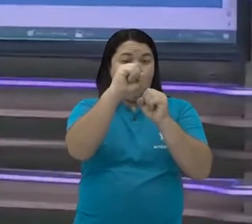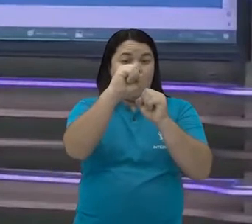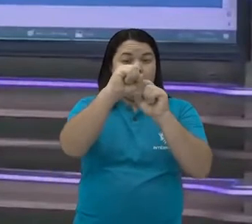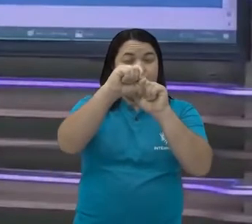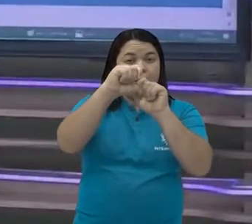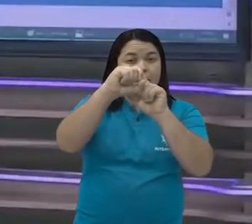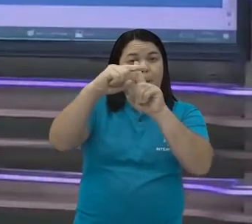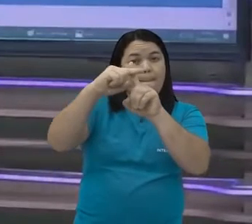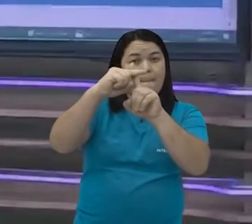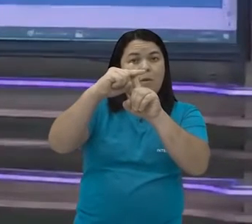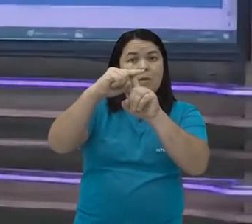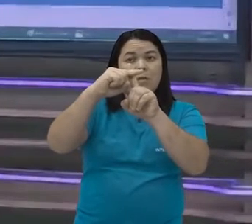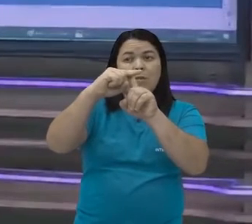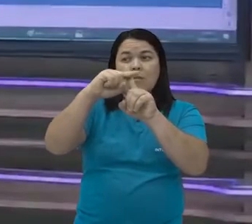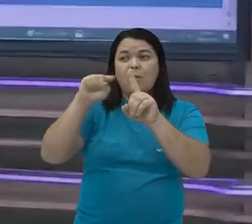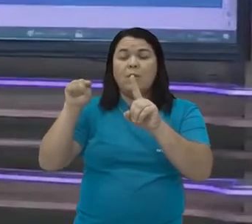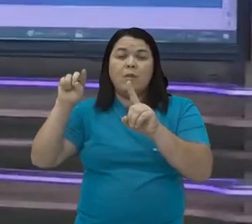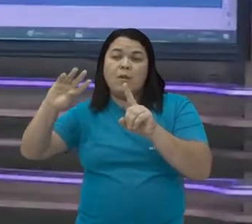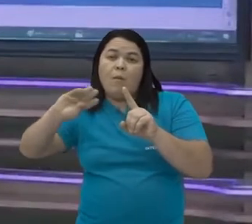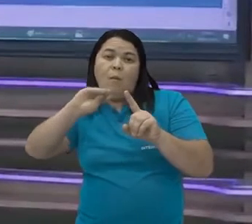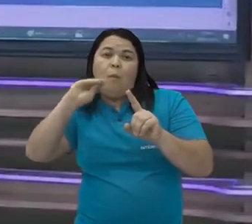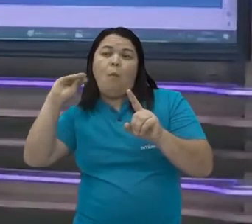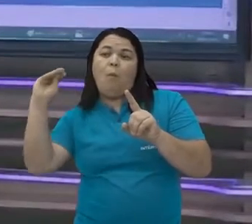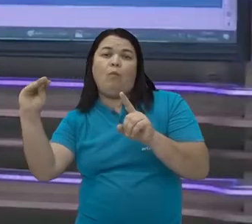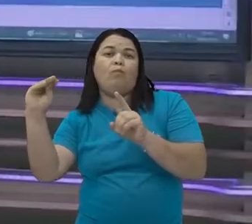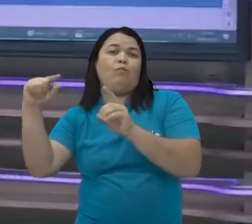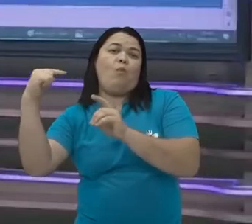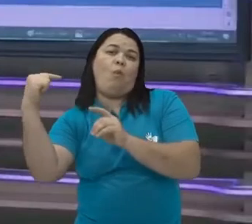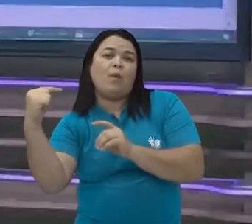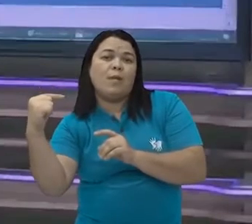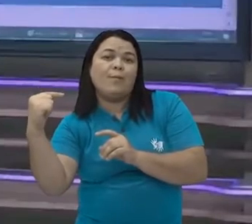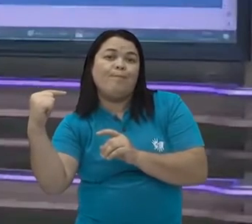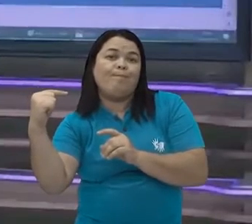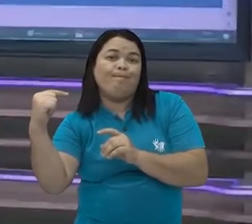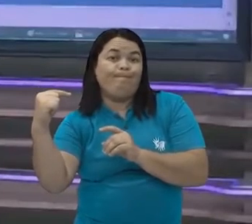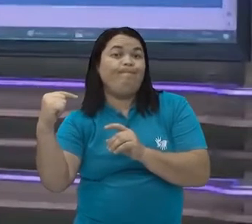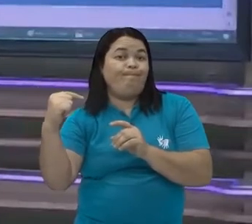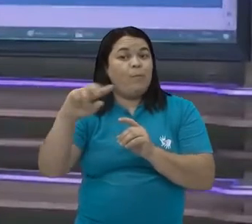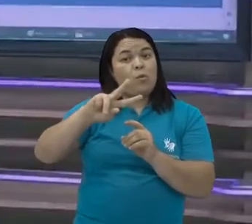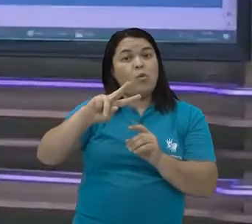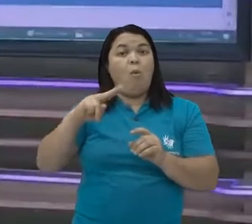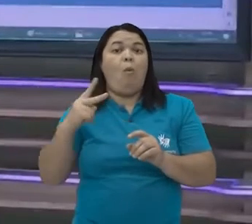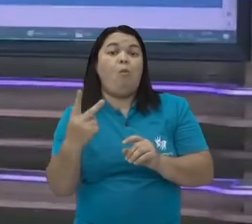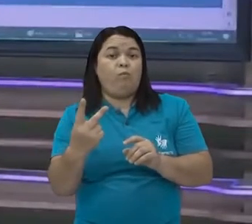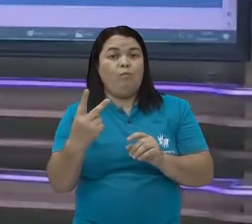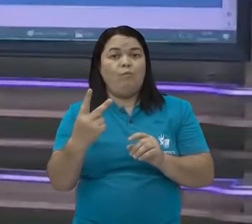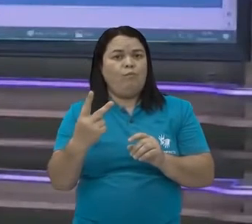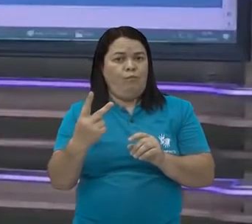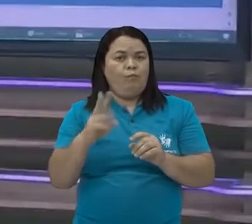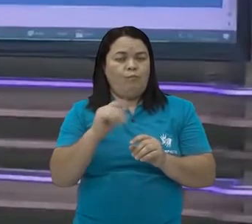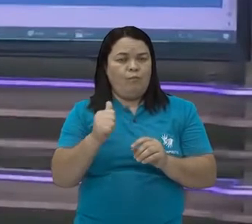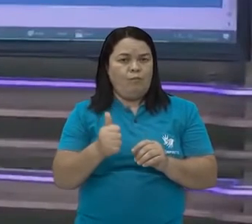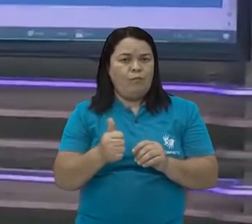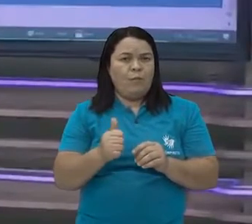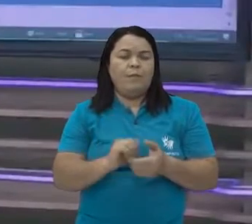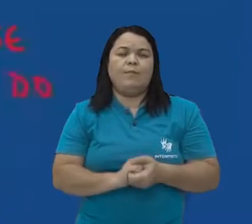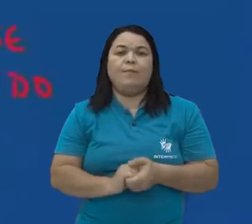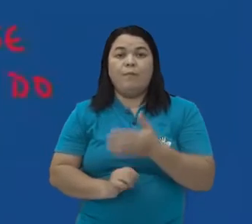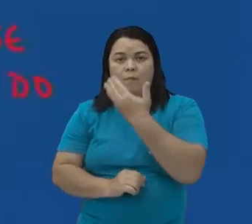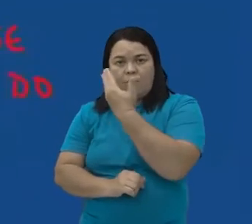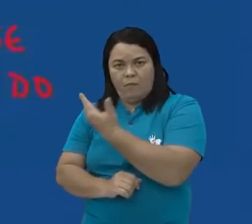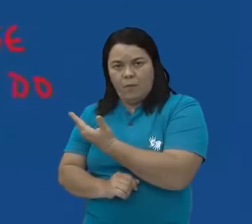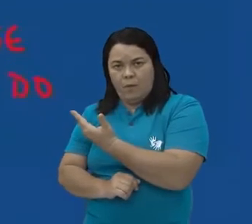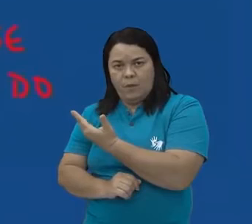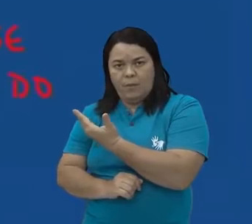é positivo em um expoente que se tornou agora negativo, por essa mesma ideia, inclusive, tá bom? Vamos aqui à tela, então,